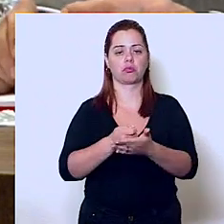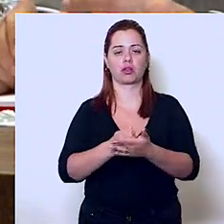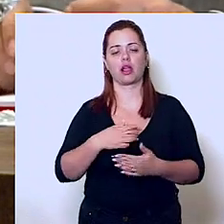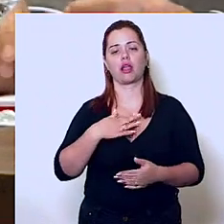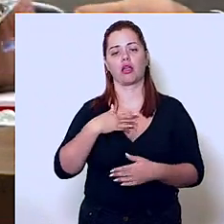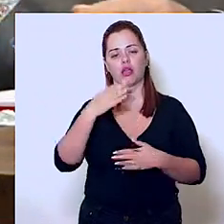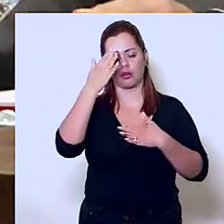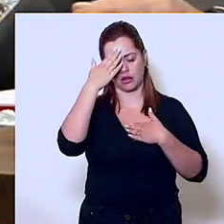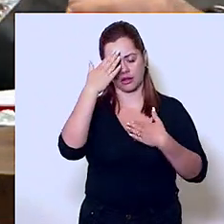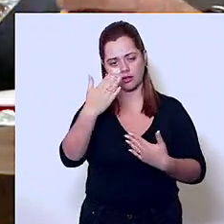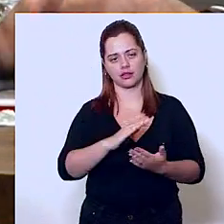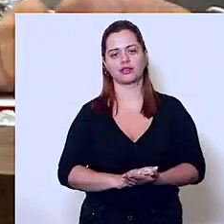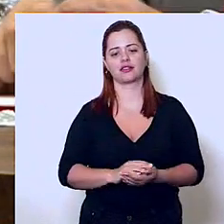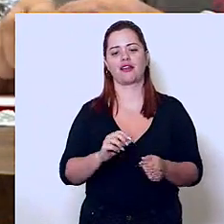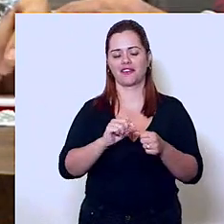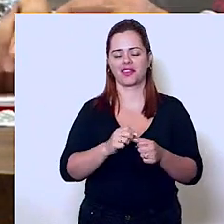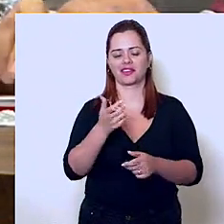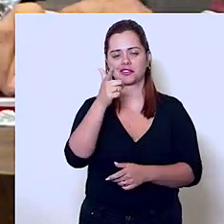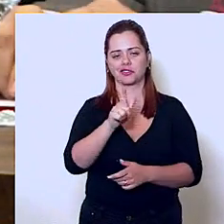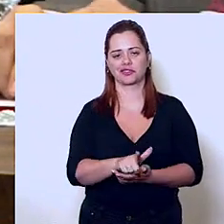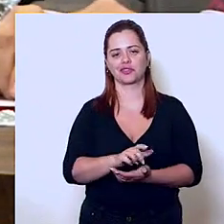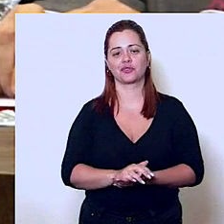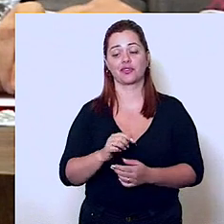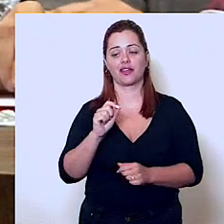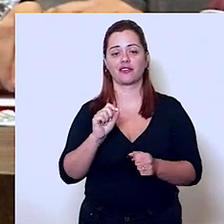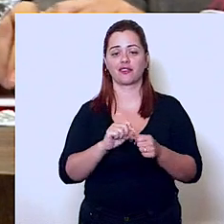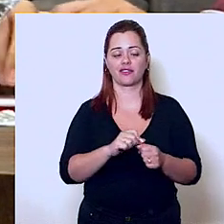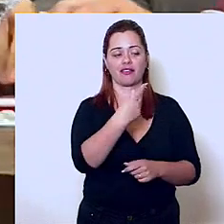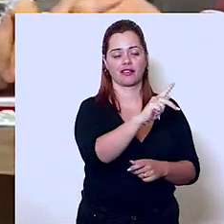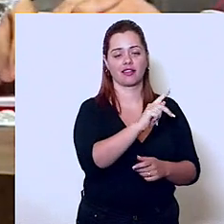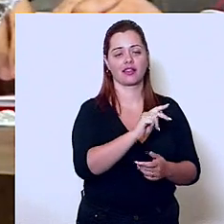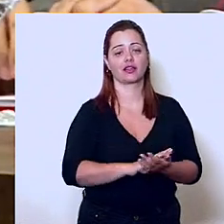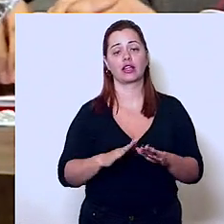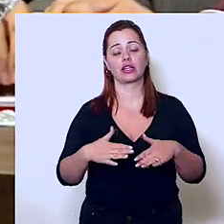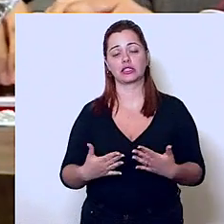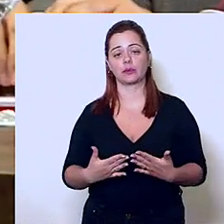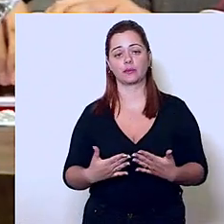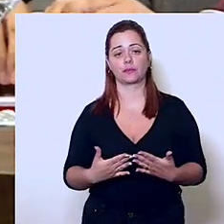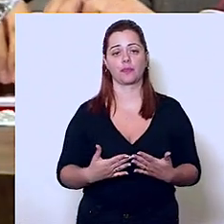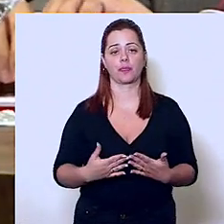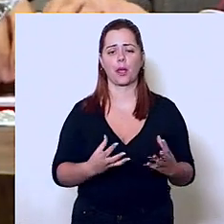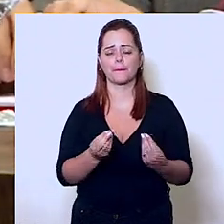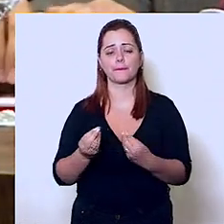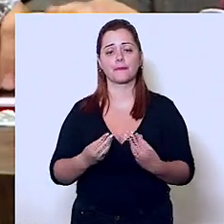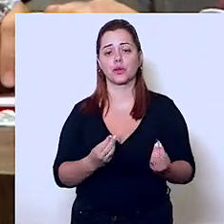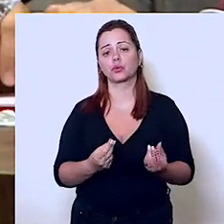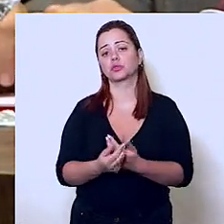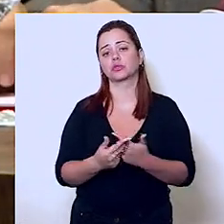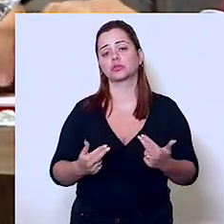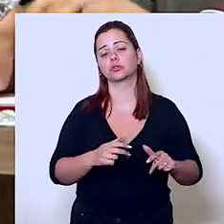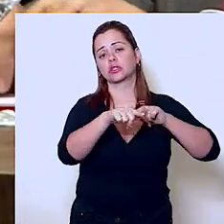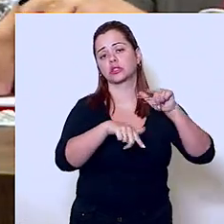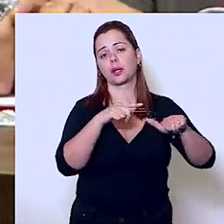Excelência fizesse isso ou fizesse aquilo. E muitas das oportunidades de trabalho que eu tive na minha